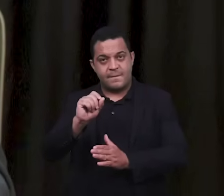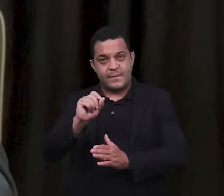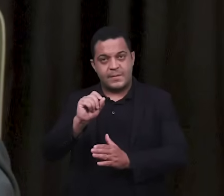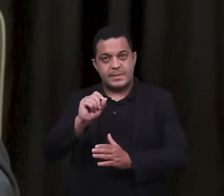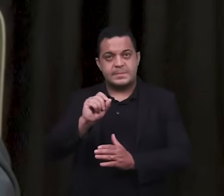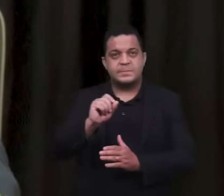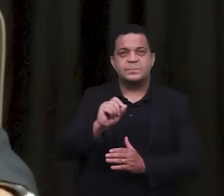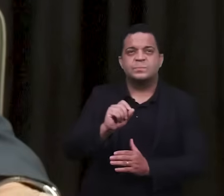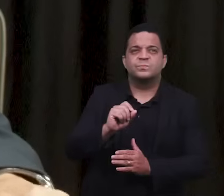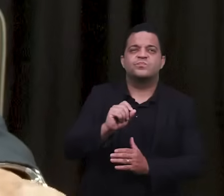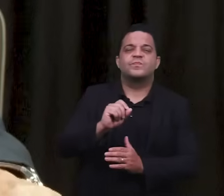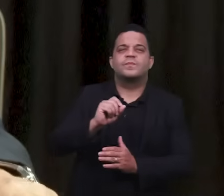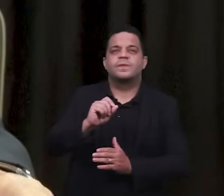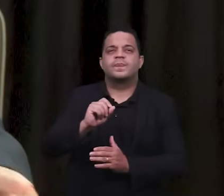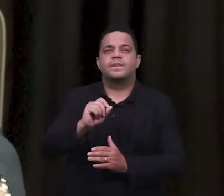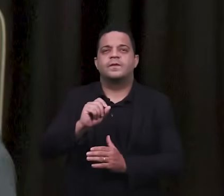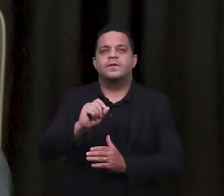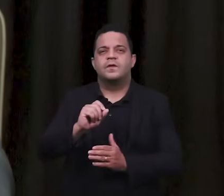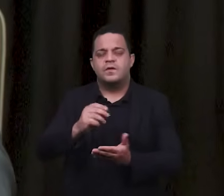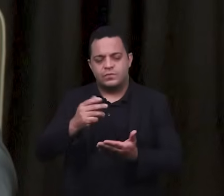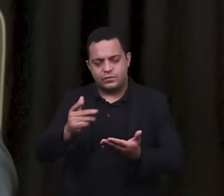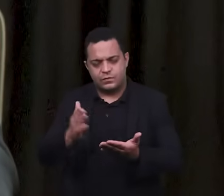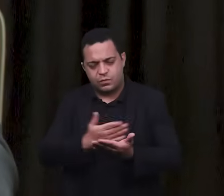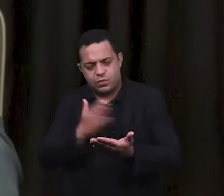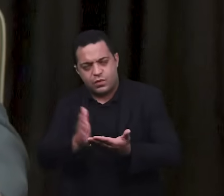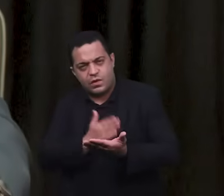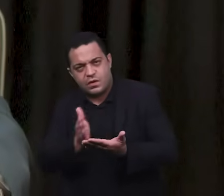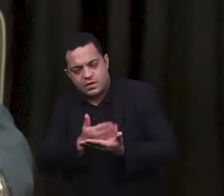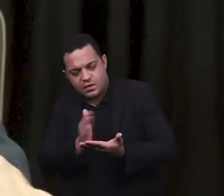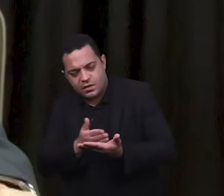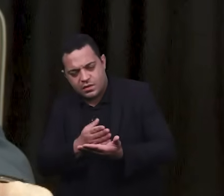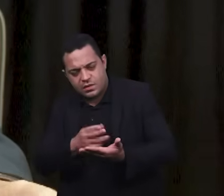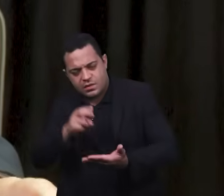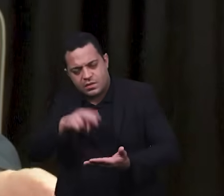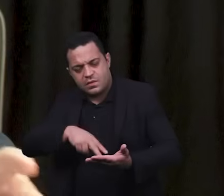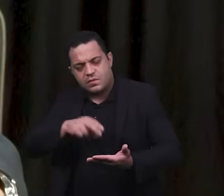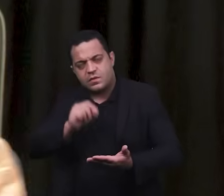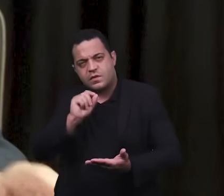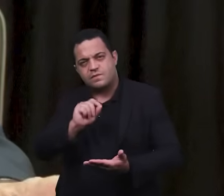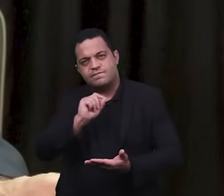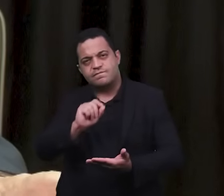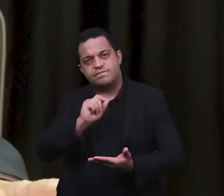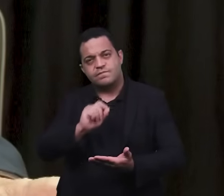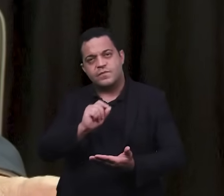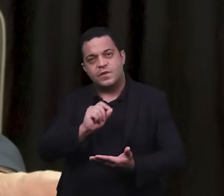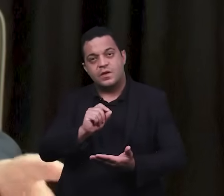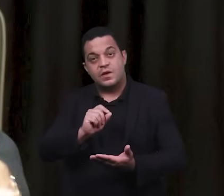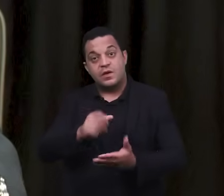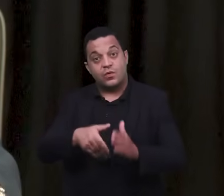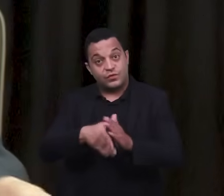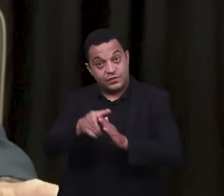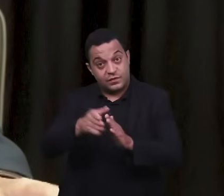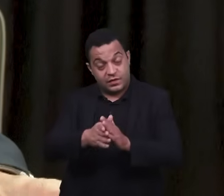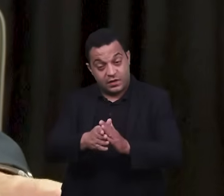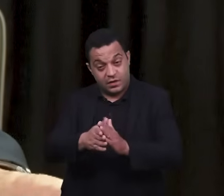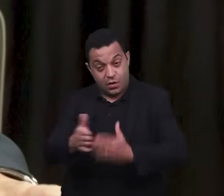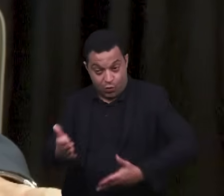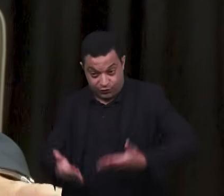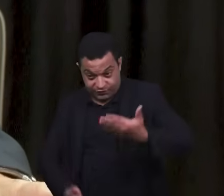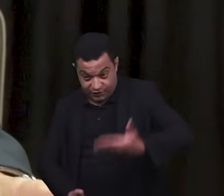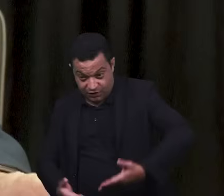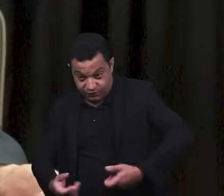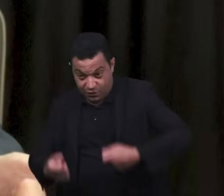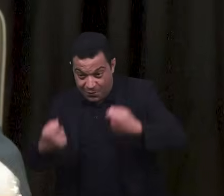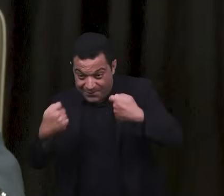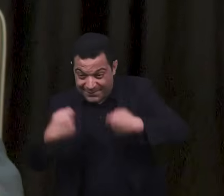4 Filipenses, né? Eu posso abrir aqui, pode ir falando que eu vou abrir aqui. Capítulo 4 de Filipenses, quando ele fala para a igreja seguir